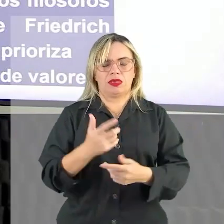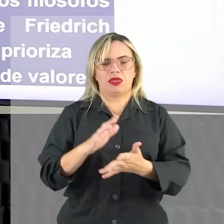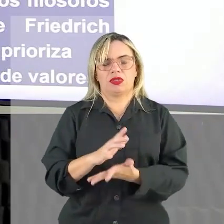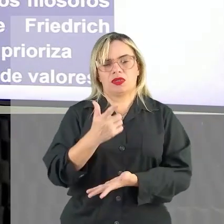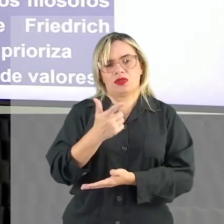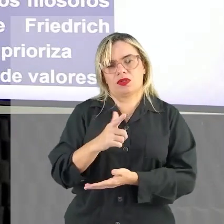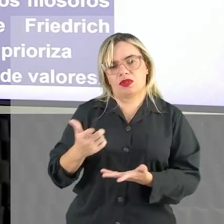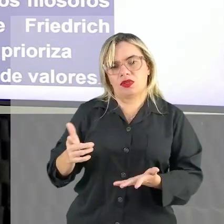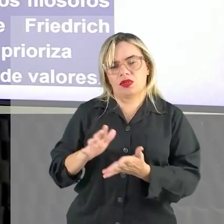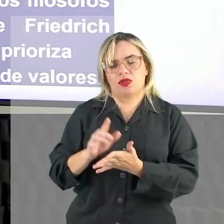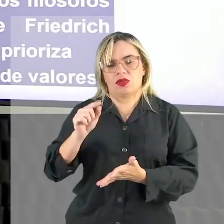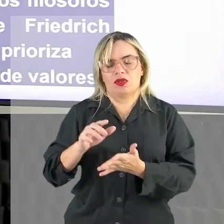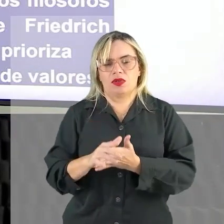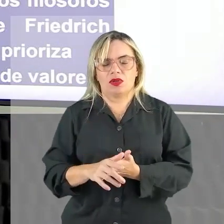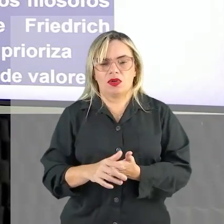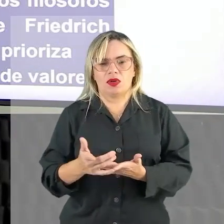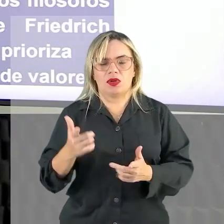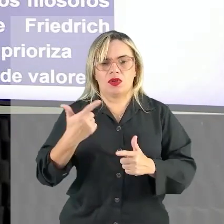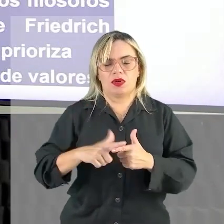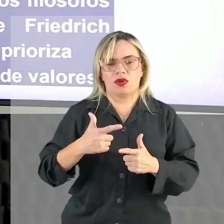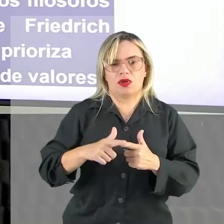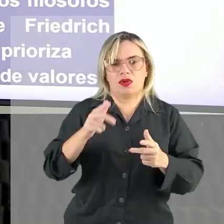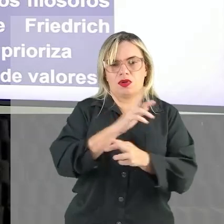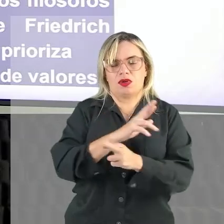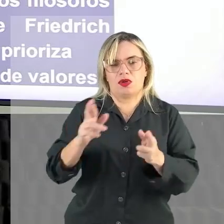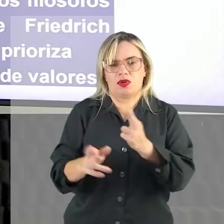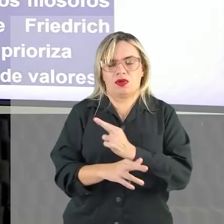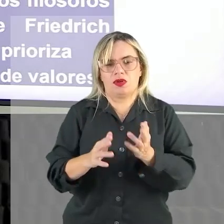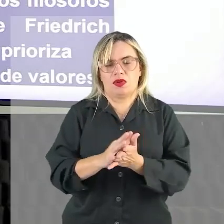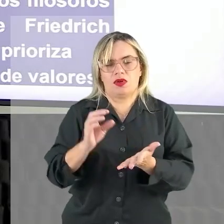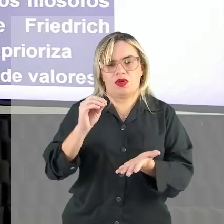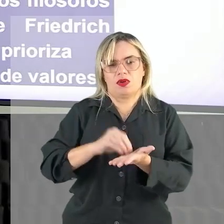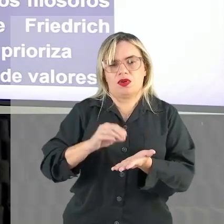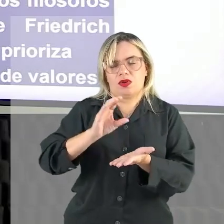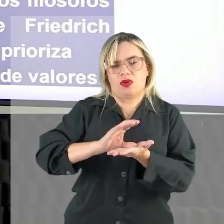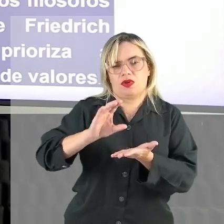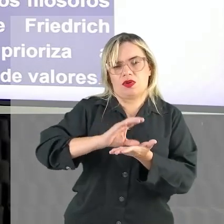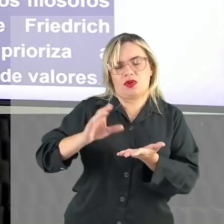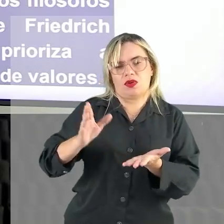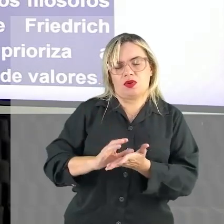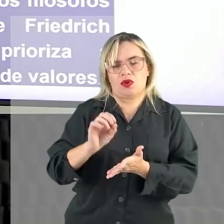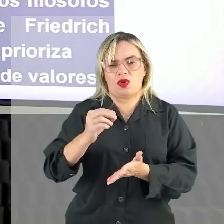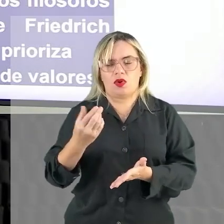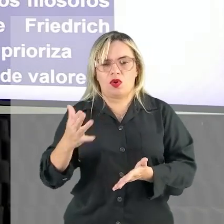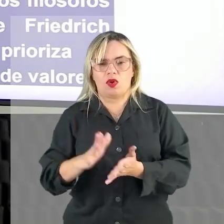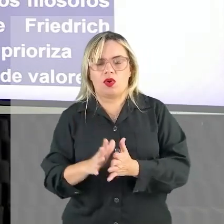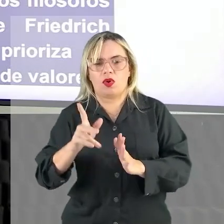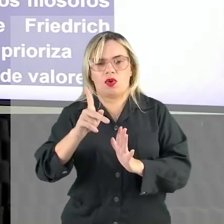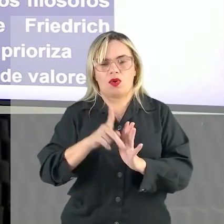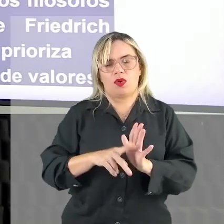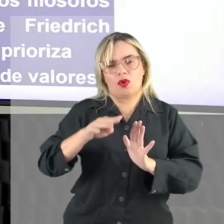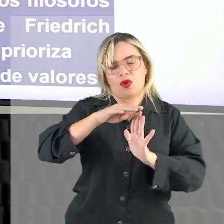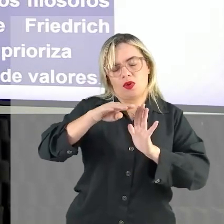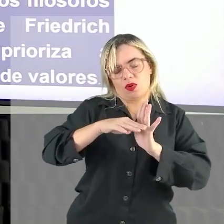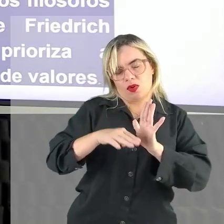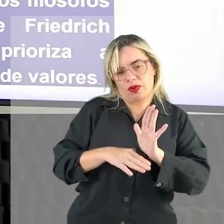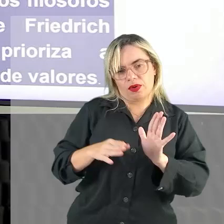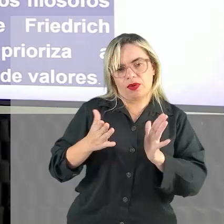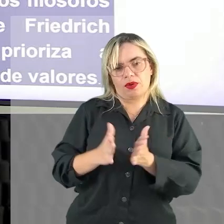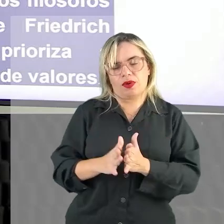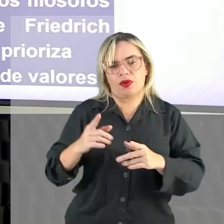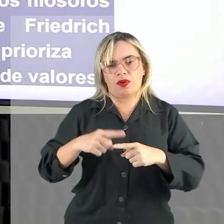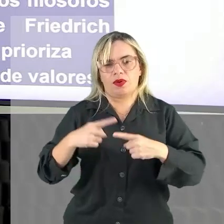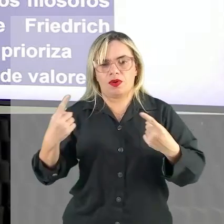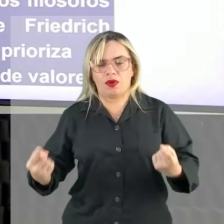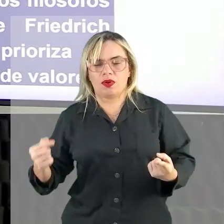existem necessariamente problemas relacionados à escassez de investimento ou existência de programas. Mas o que